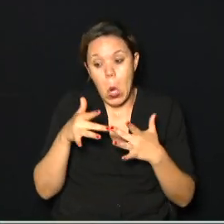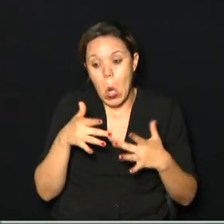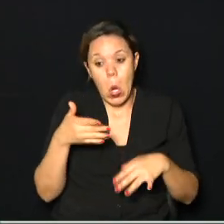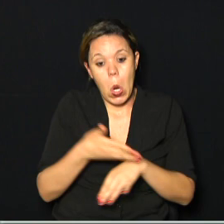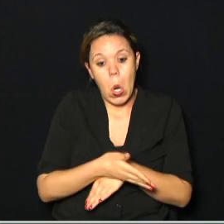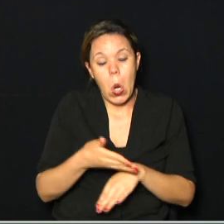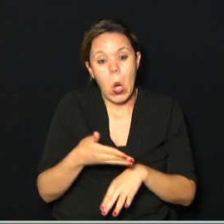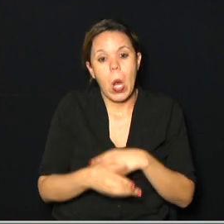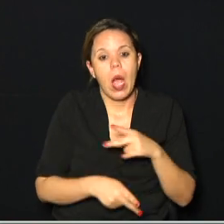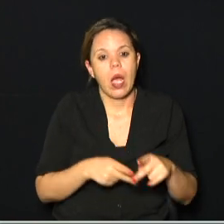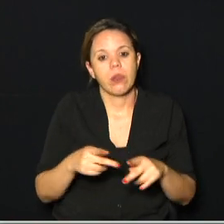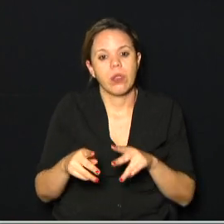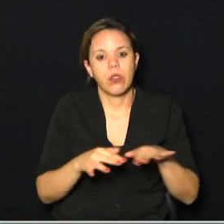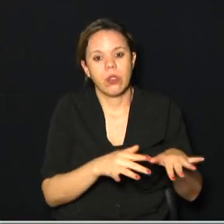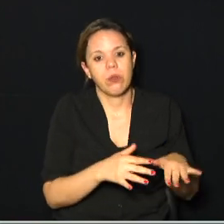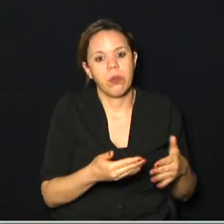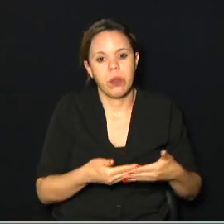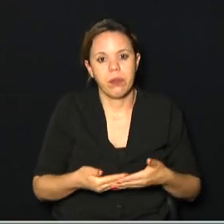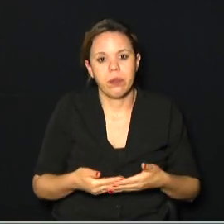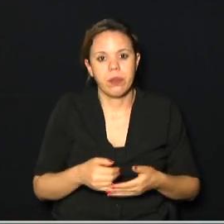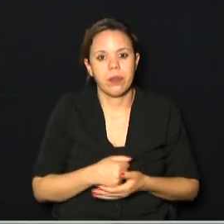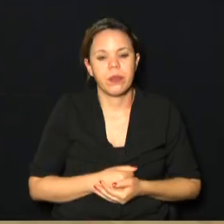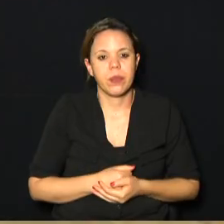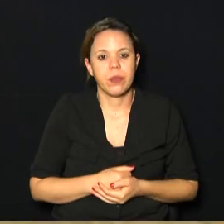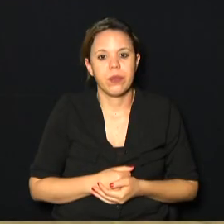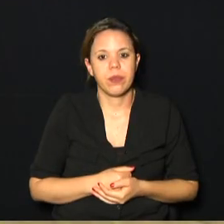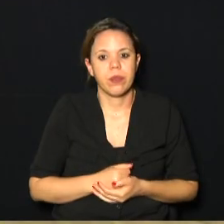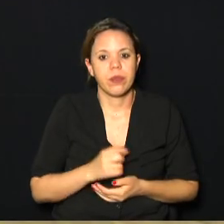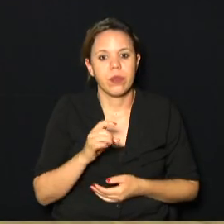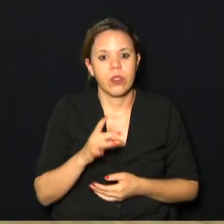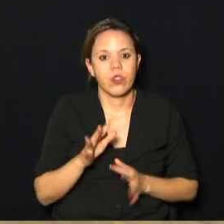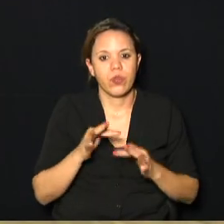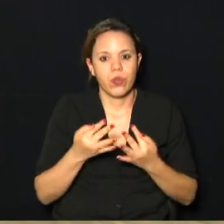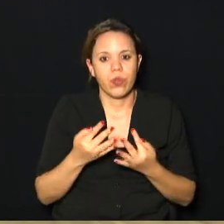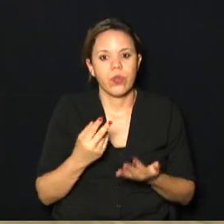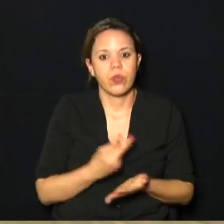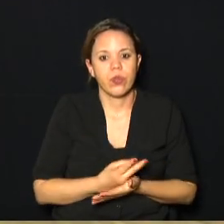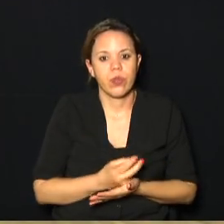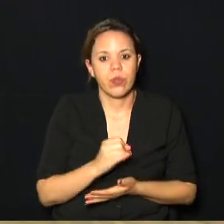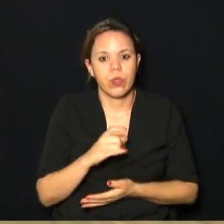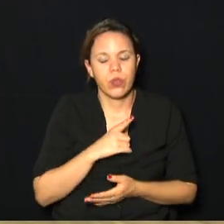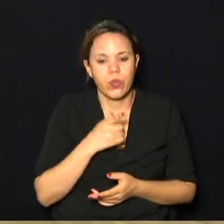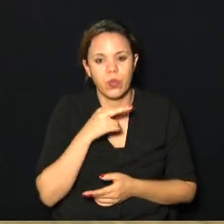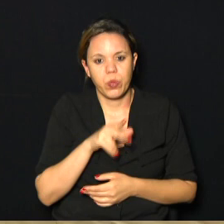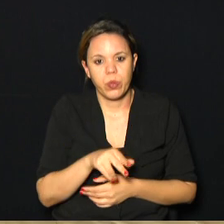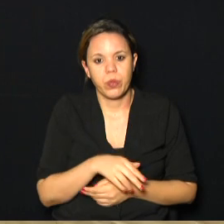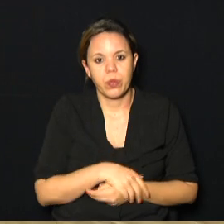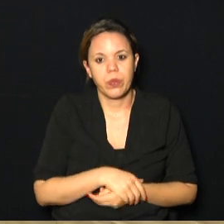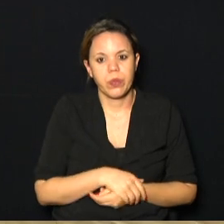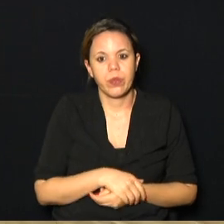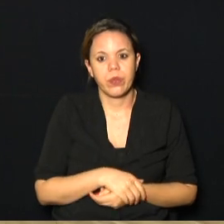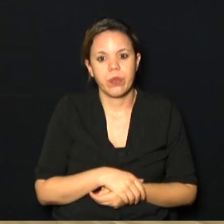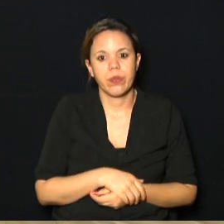né, excessivos com esse bebê. Então, só ali com os pais mesmo, se tiver um irmãozinho, né?